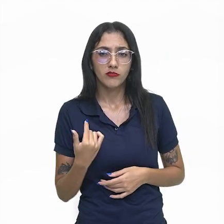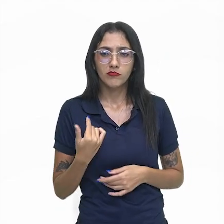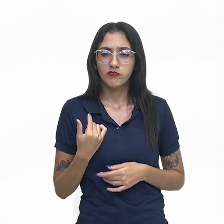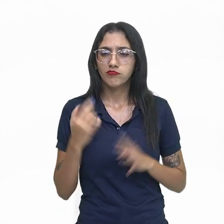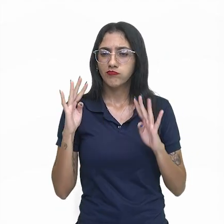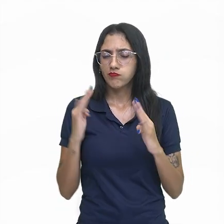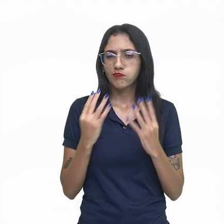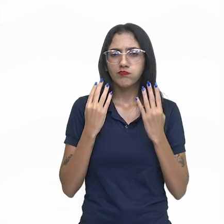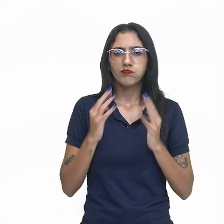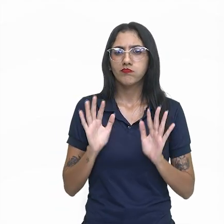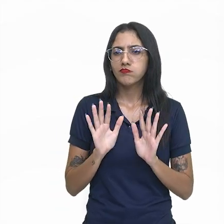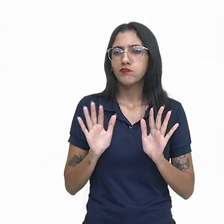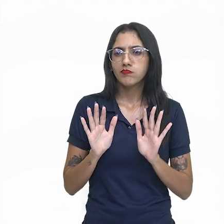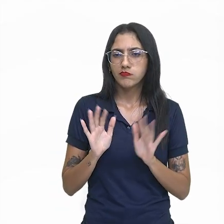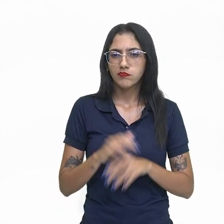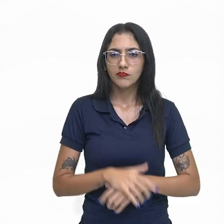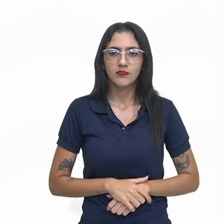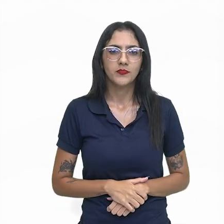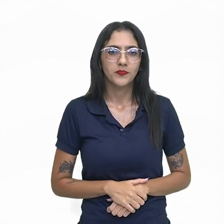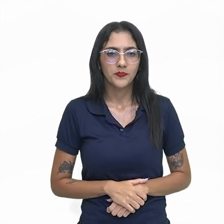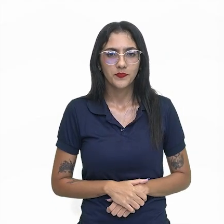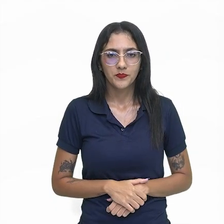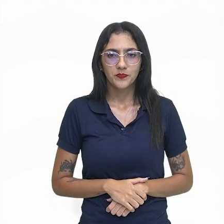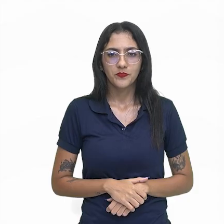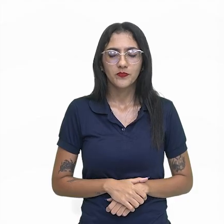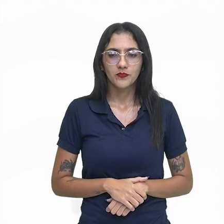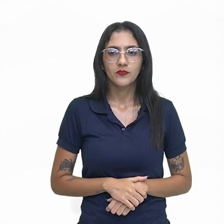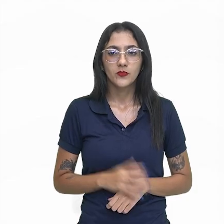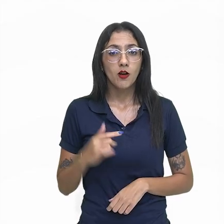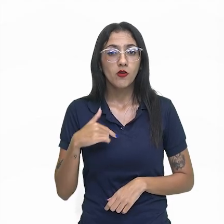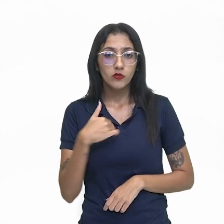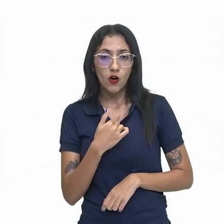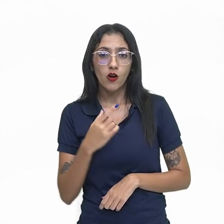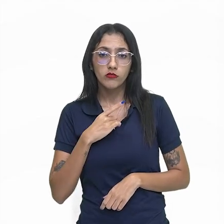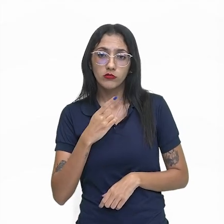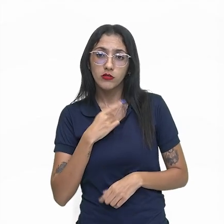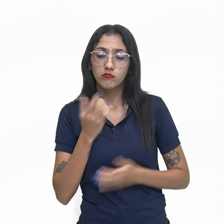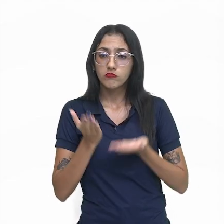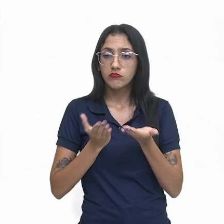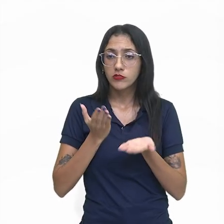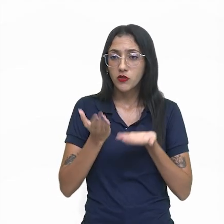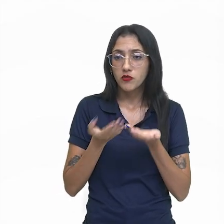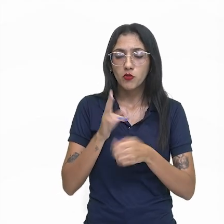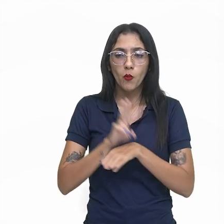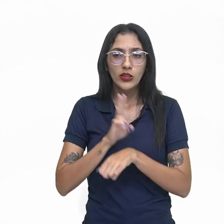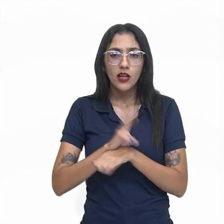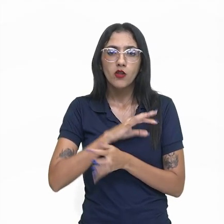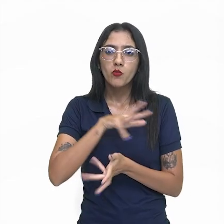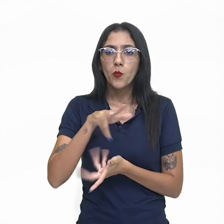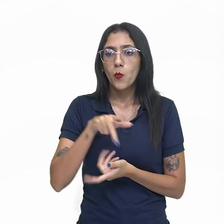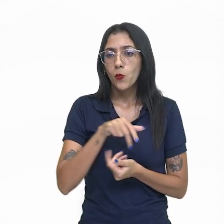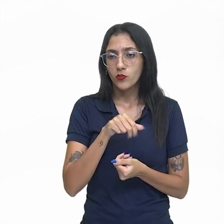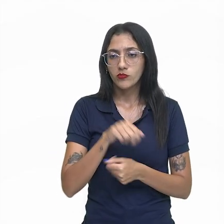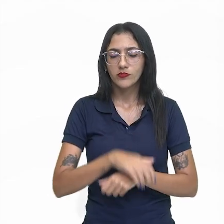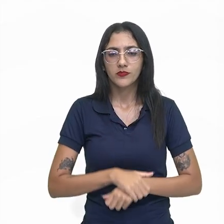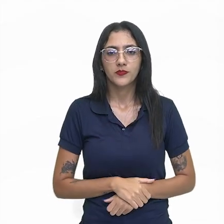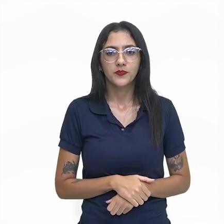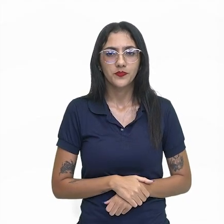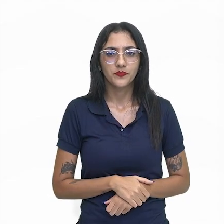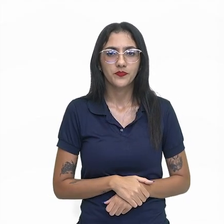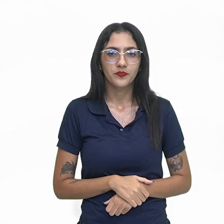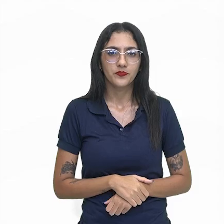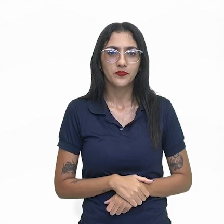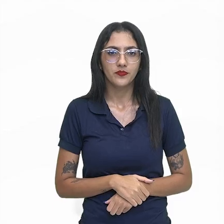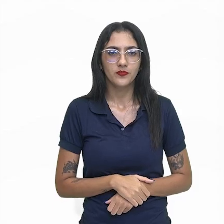enaltecer boas ideias e intenções. Estamos a serviço de um mundo melhor. Veja aí, não